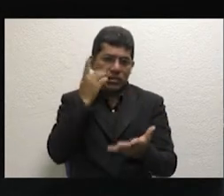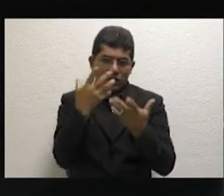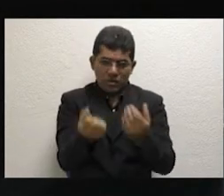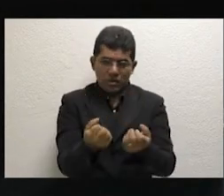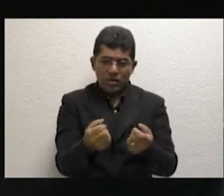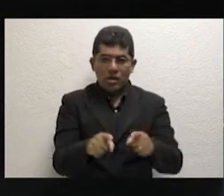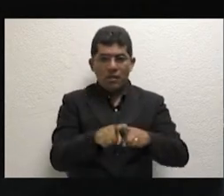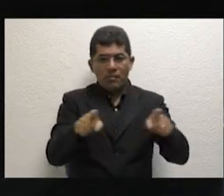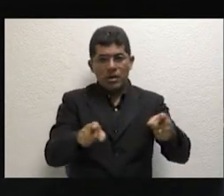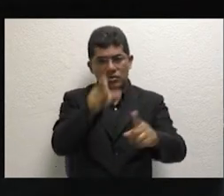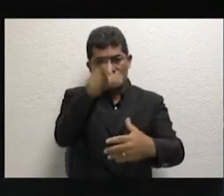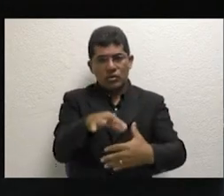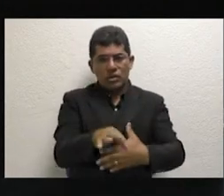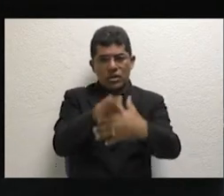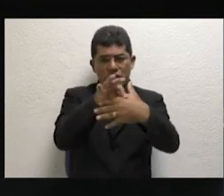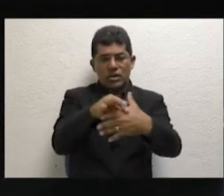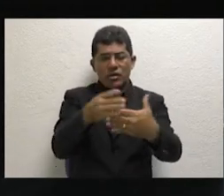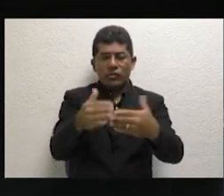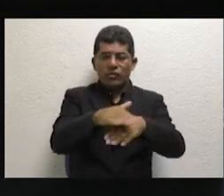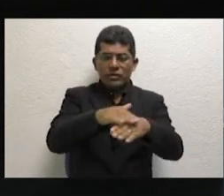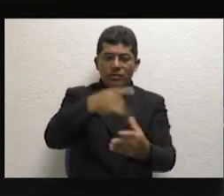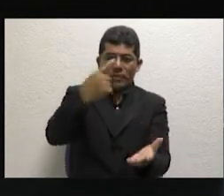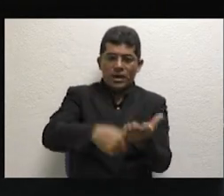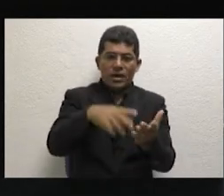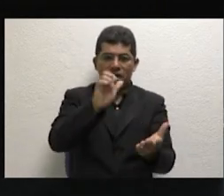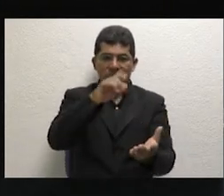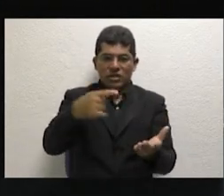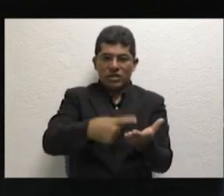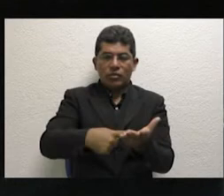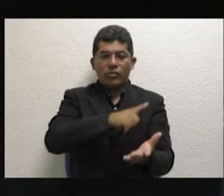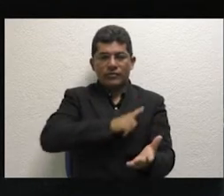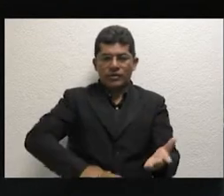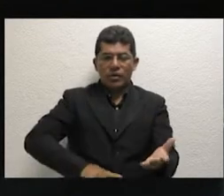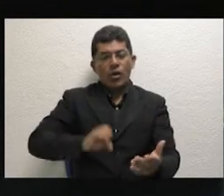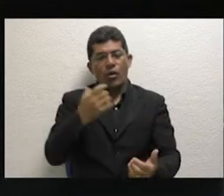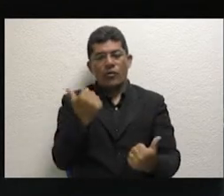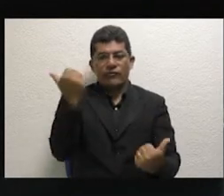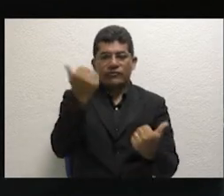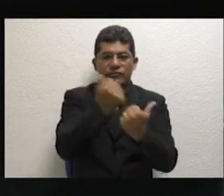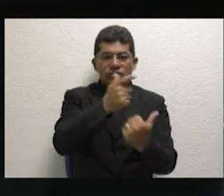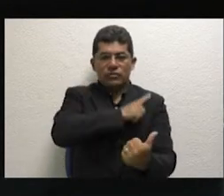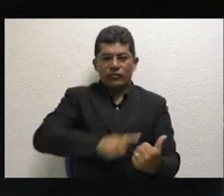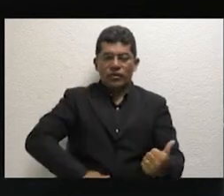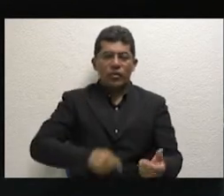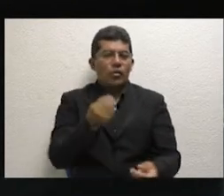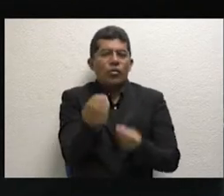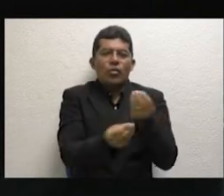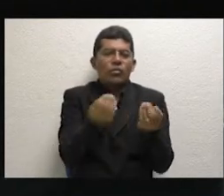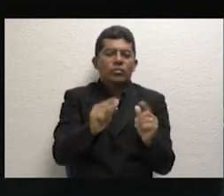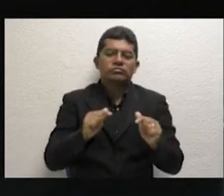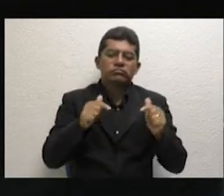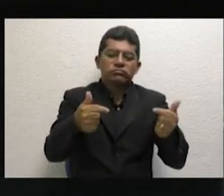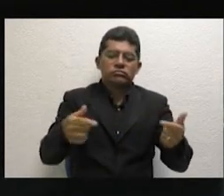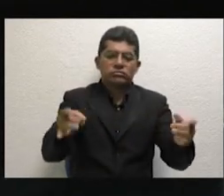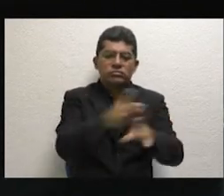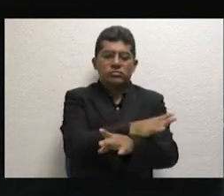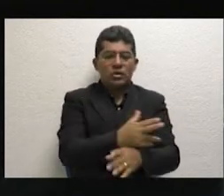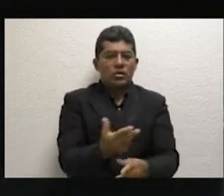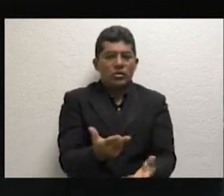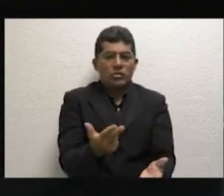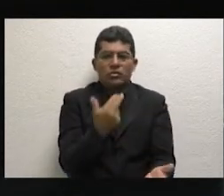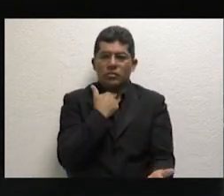comando de vossa excelência para que possa marcar uma agenda aí com o governador com o vice-governador para ver o que pode avançar não dá